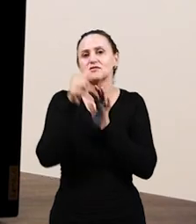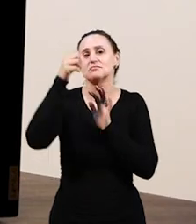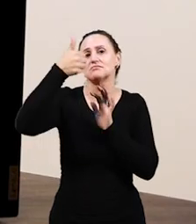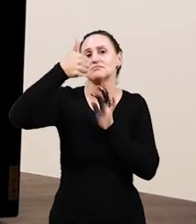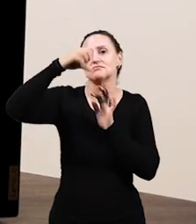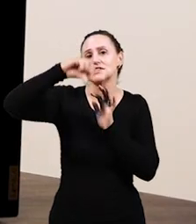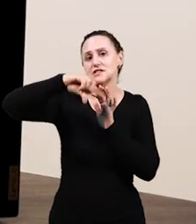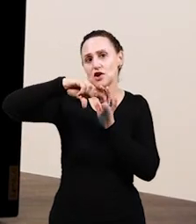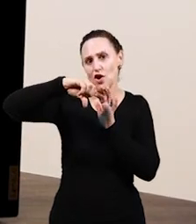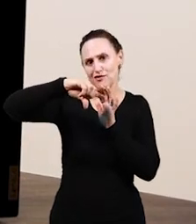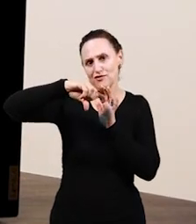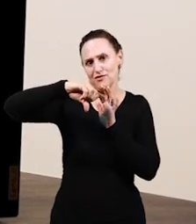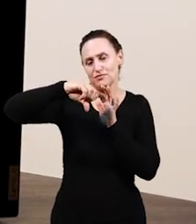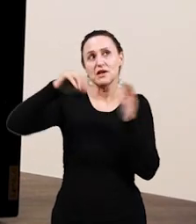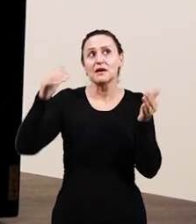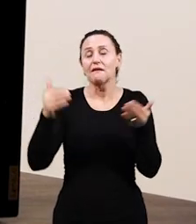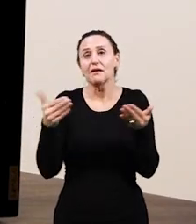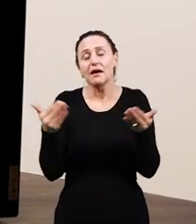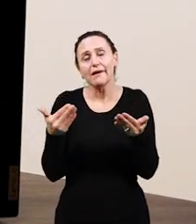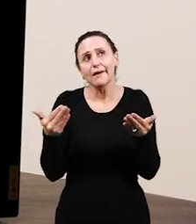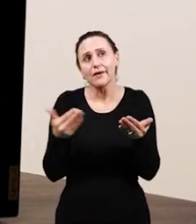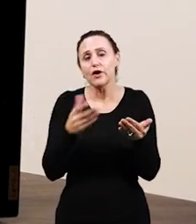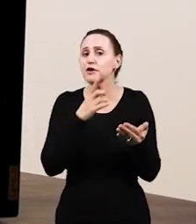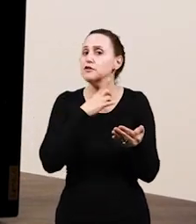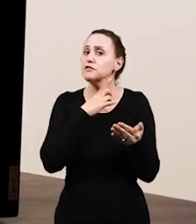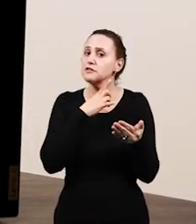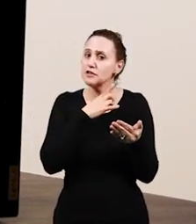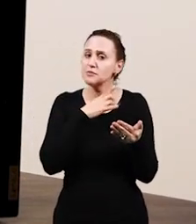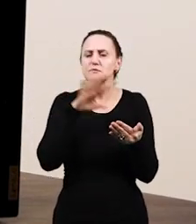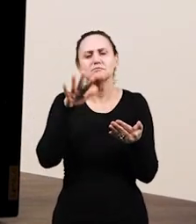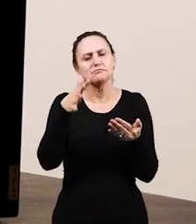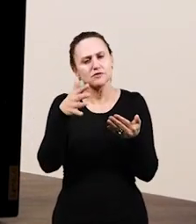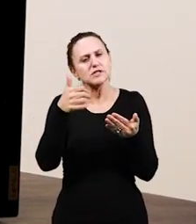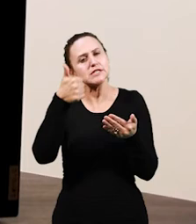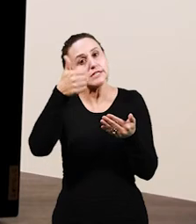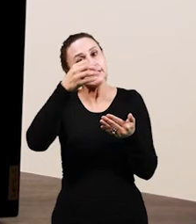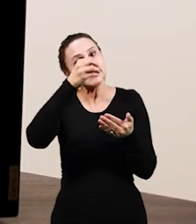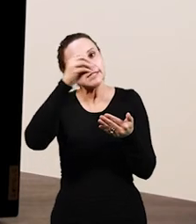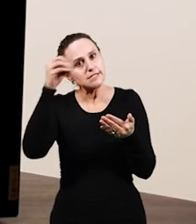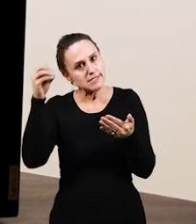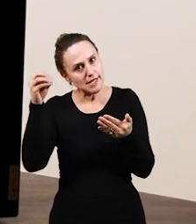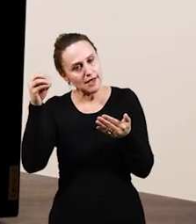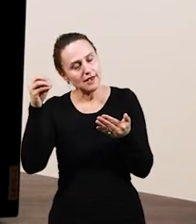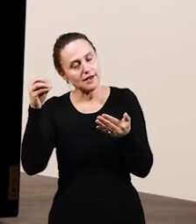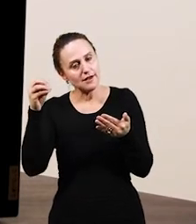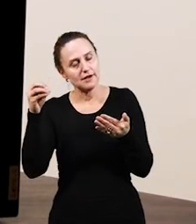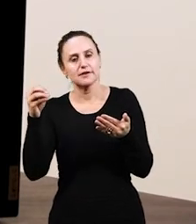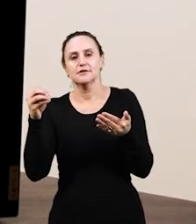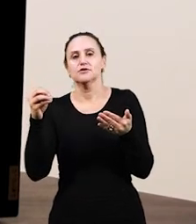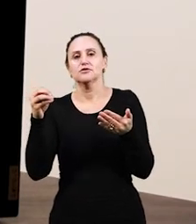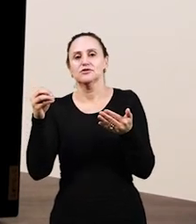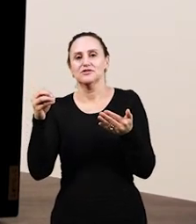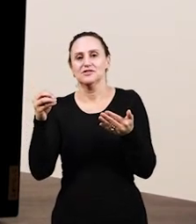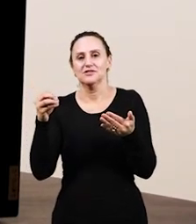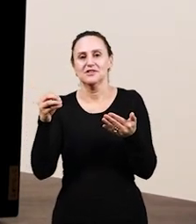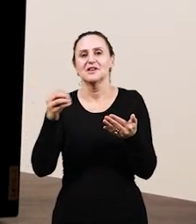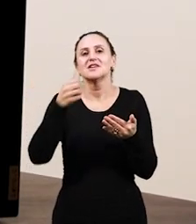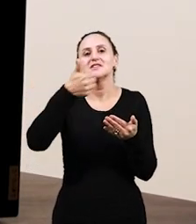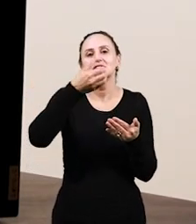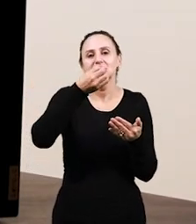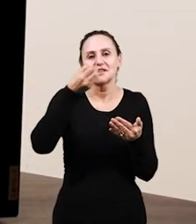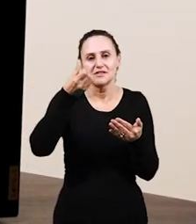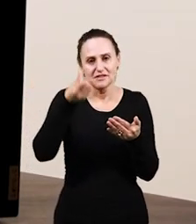100 anos sem do do da obra do Franz bopp para hoje São